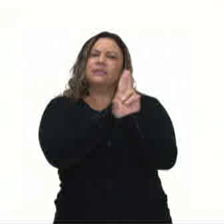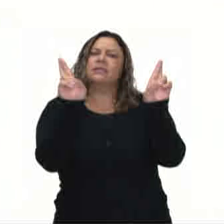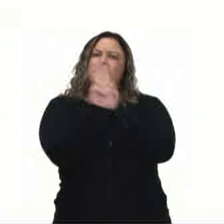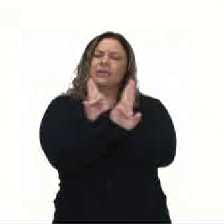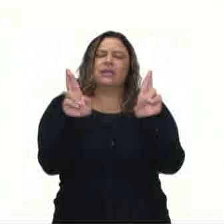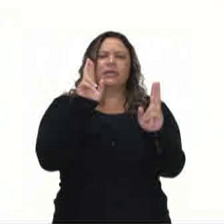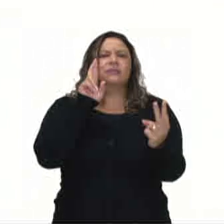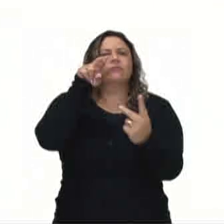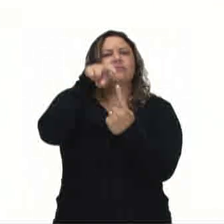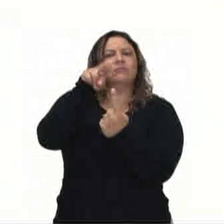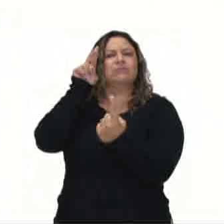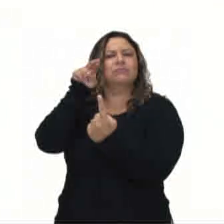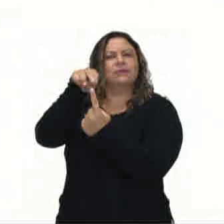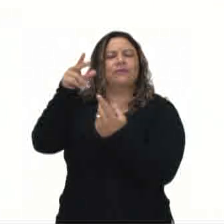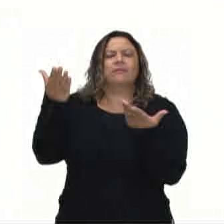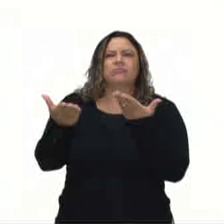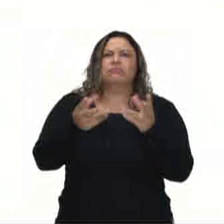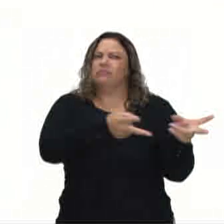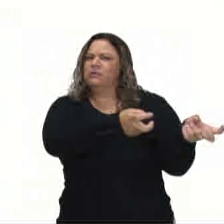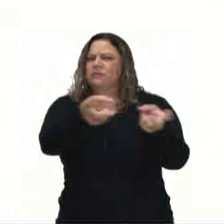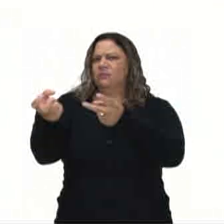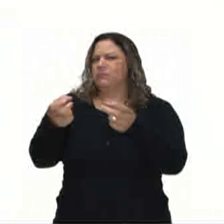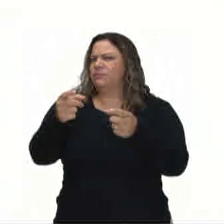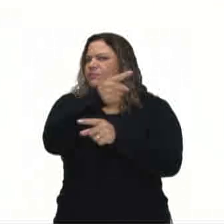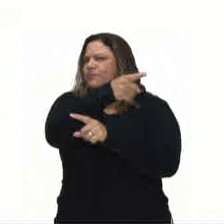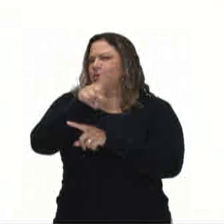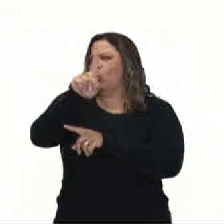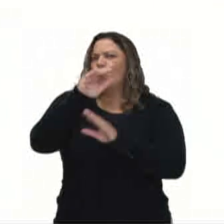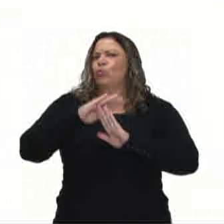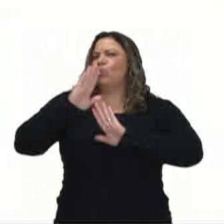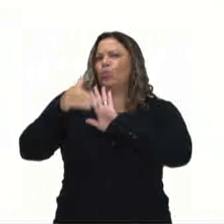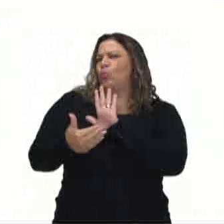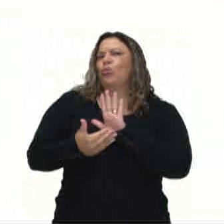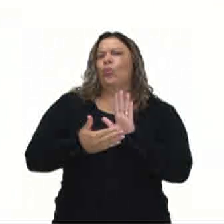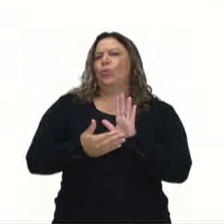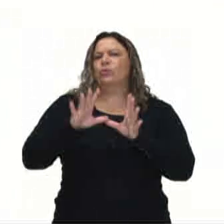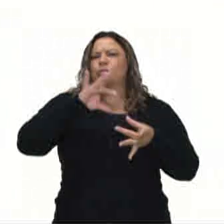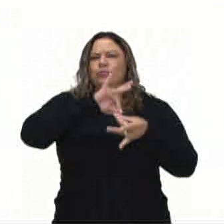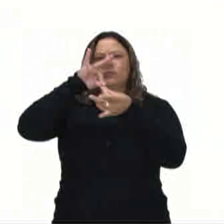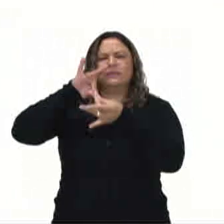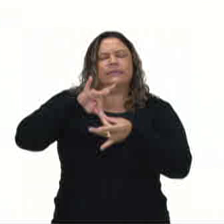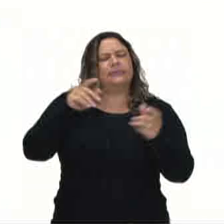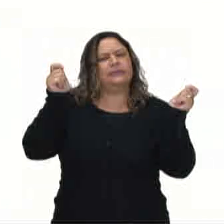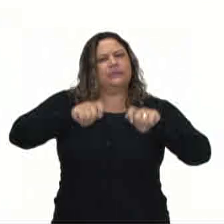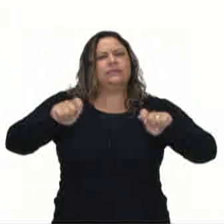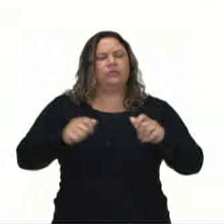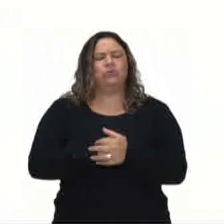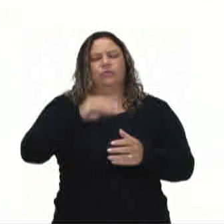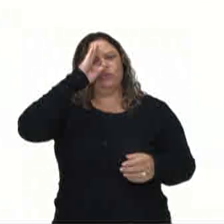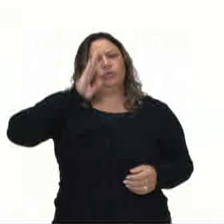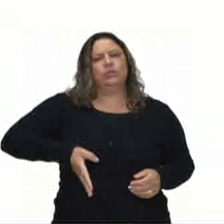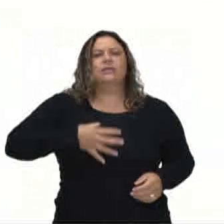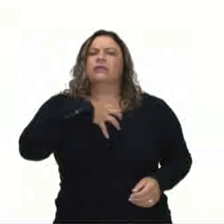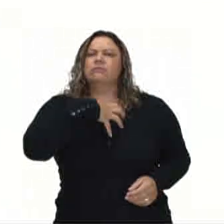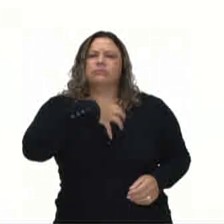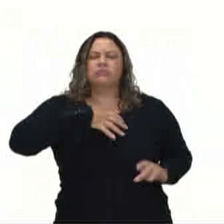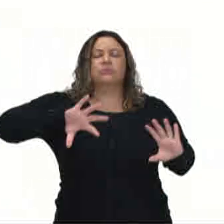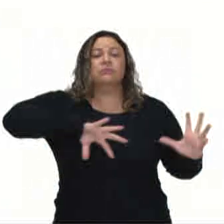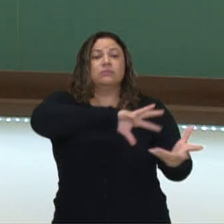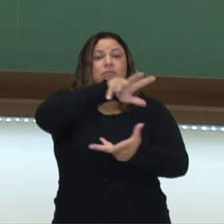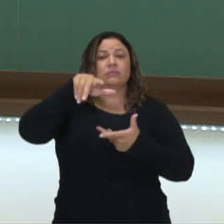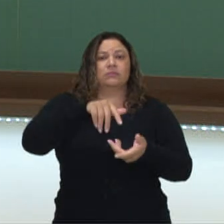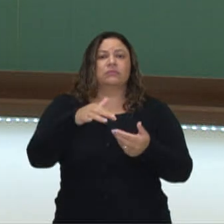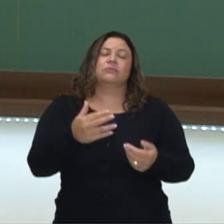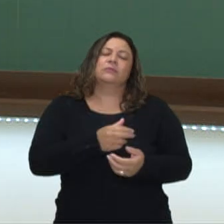referente, percebemos que nem todos os signos ou palavras possuem uma relação direta de sentido com o que está no mundo, com